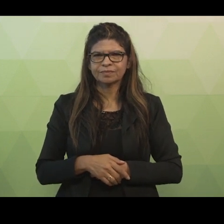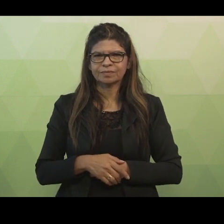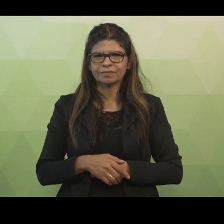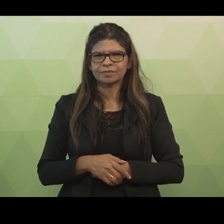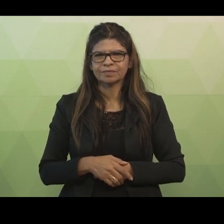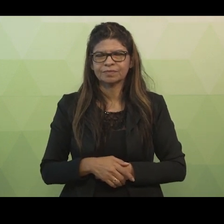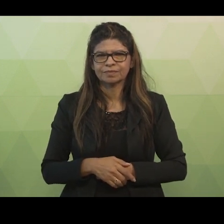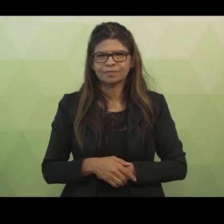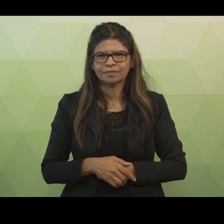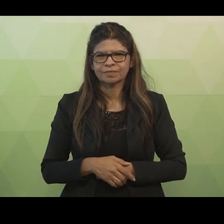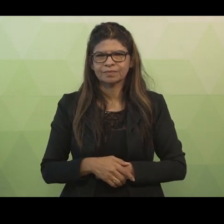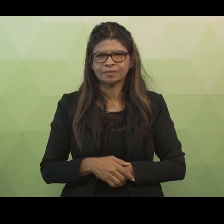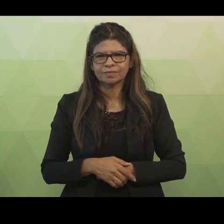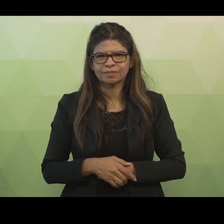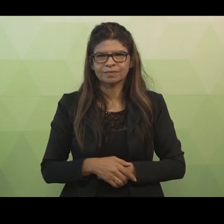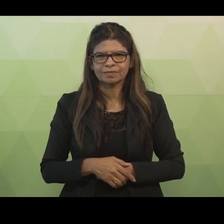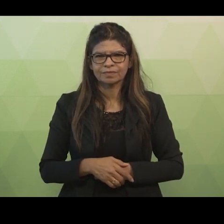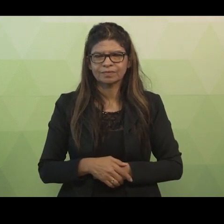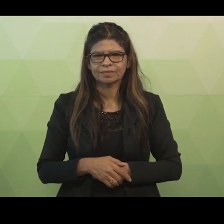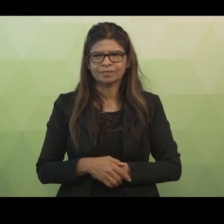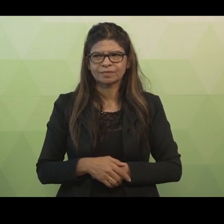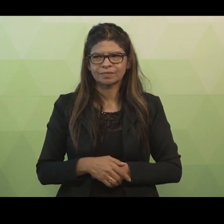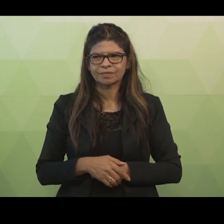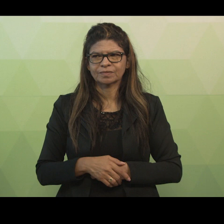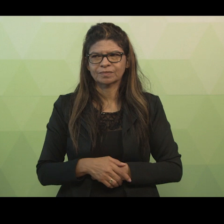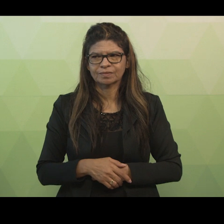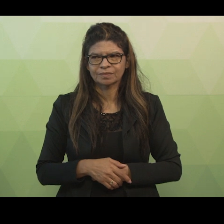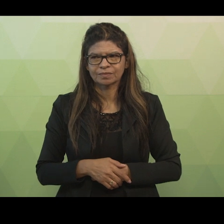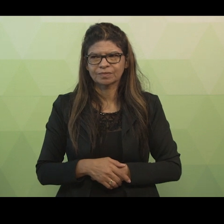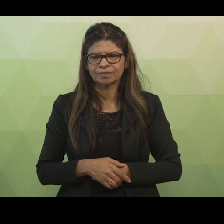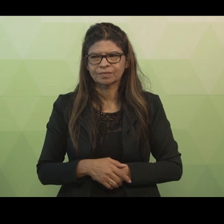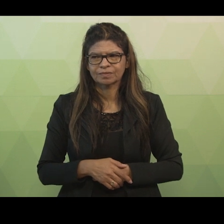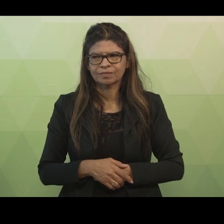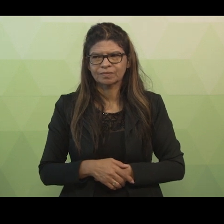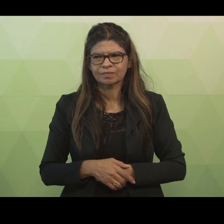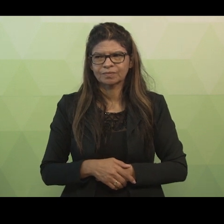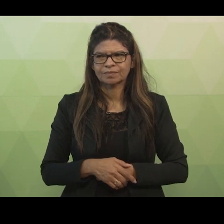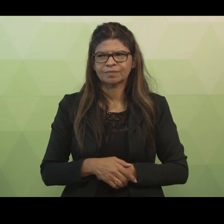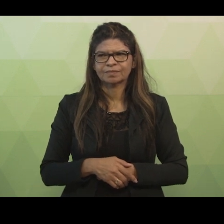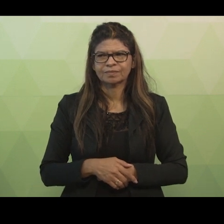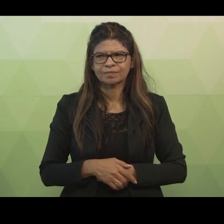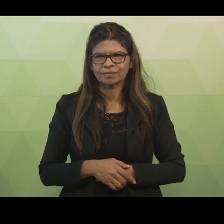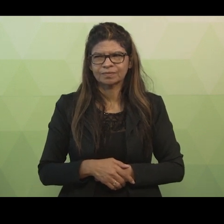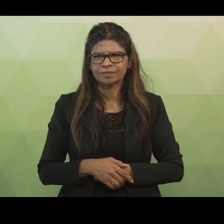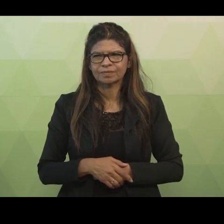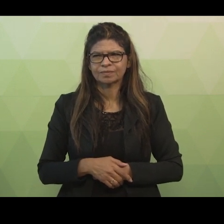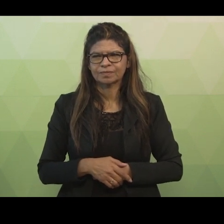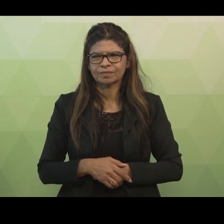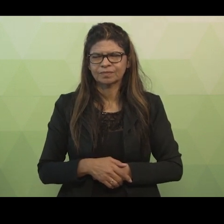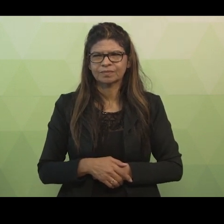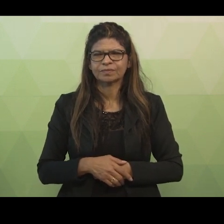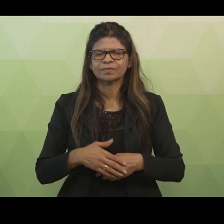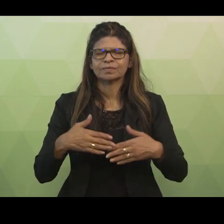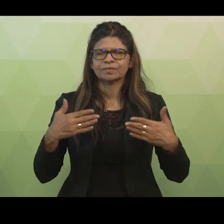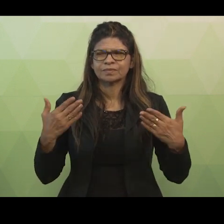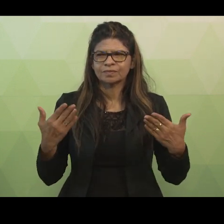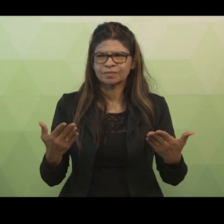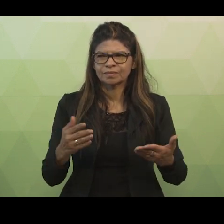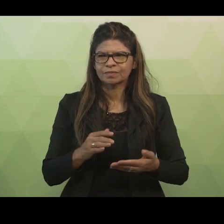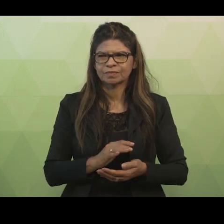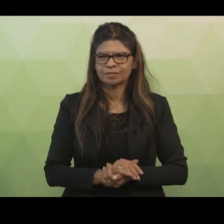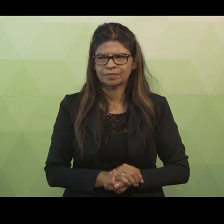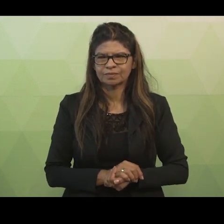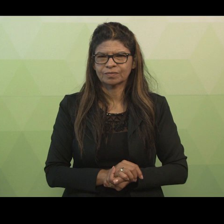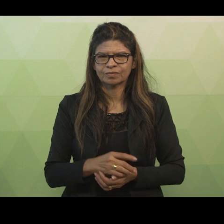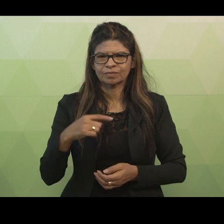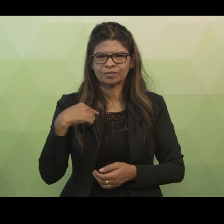Isso significa que o banco de dados precisa verificar se aquela matrícula consta como cadastrada no sistema e se